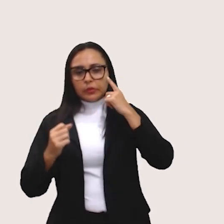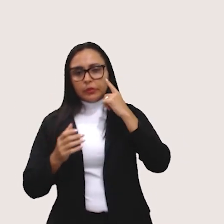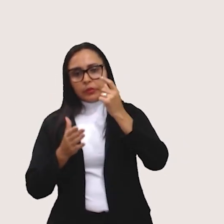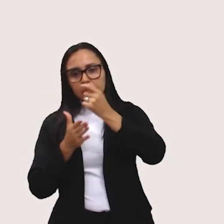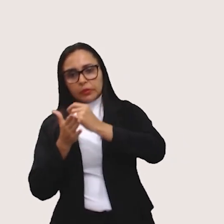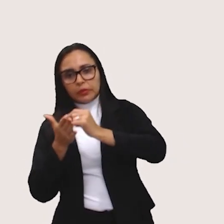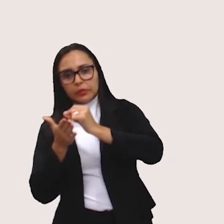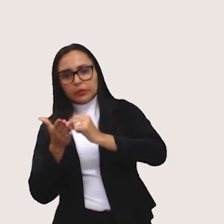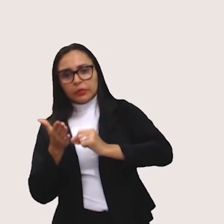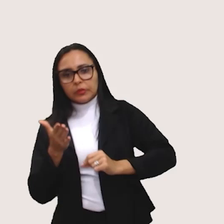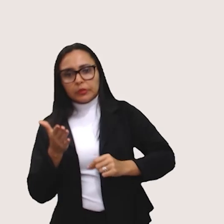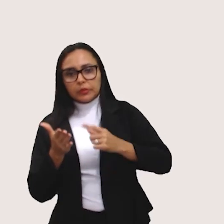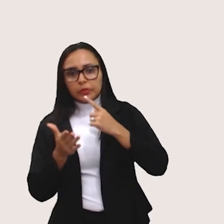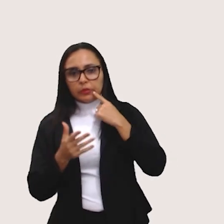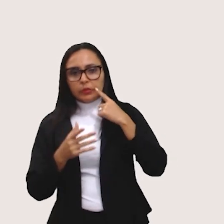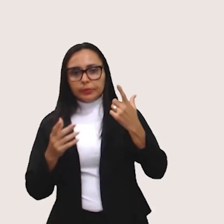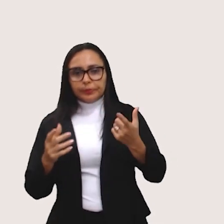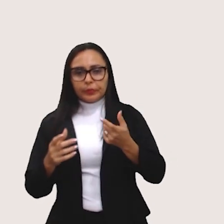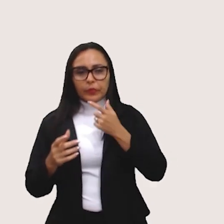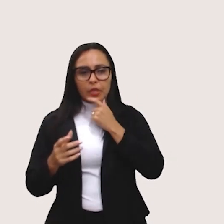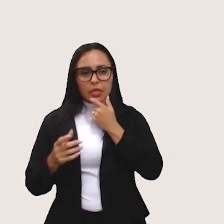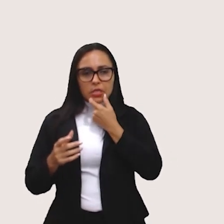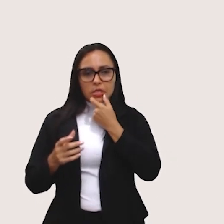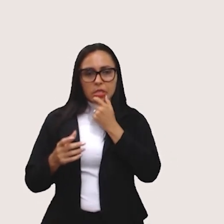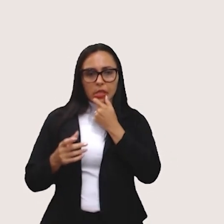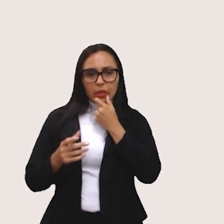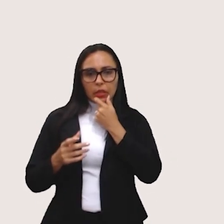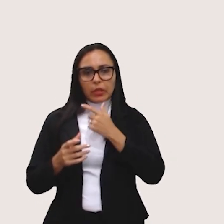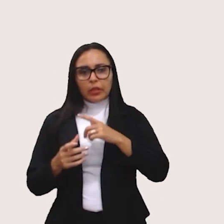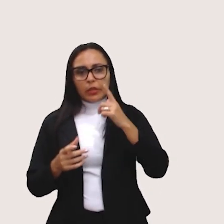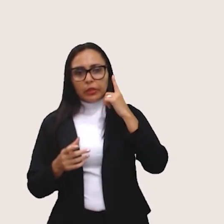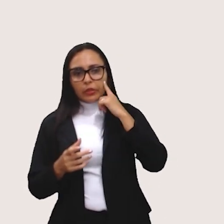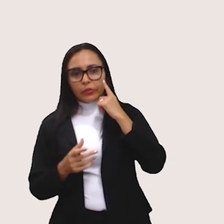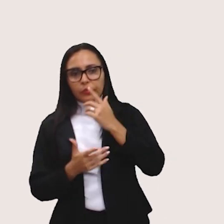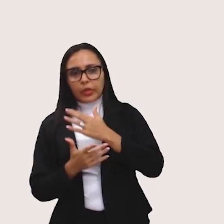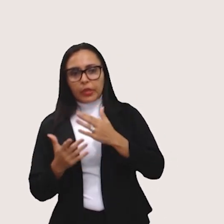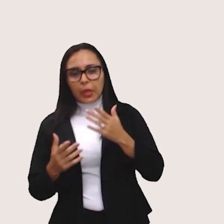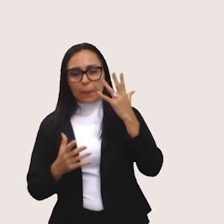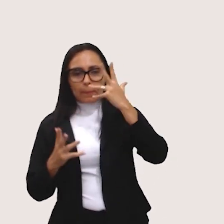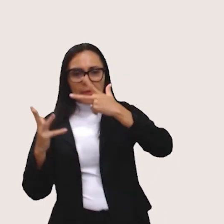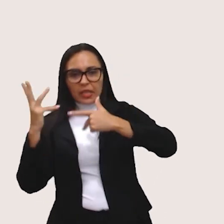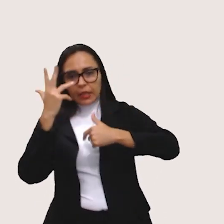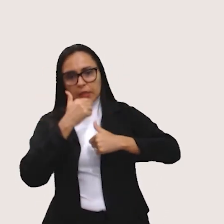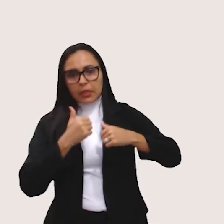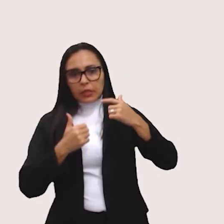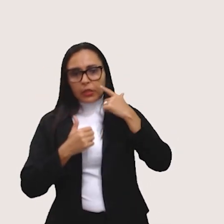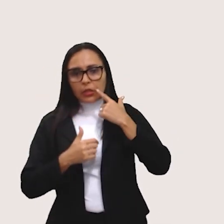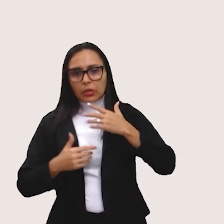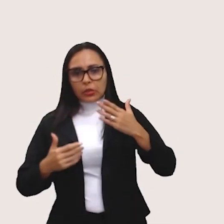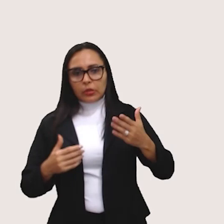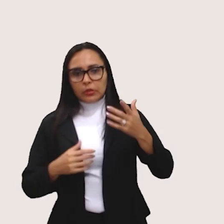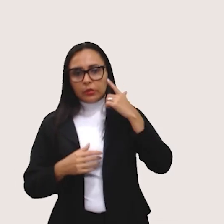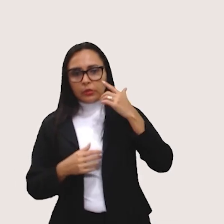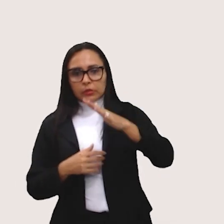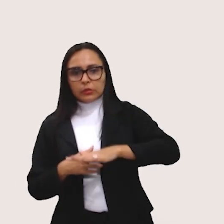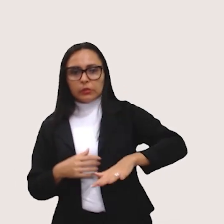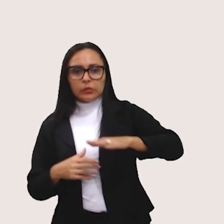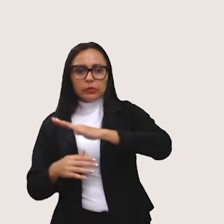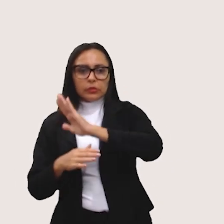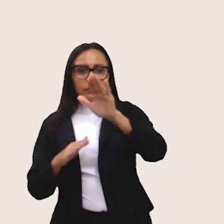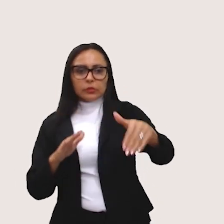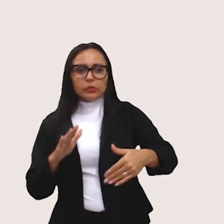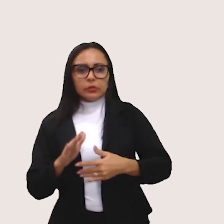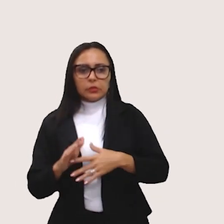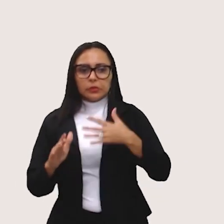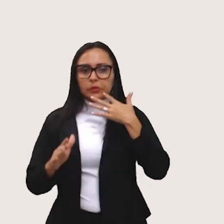escrevo. Escrevo rangendo os dentes, fera para a beleza disto